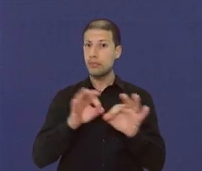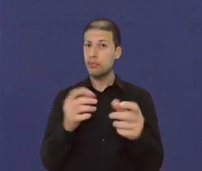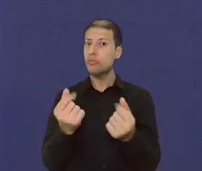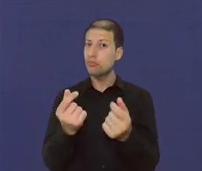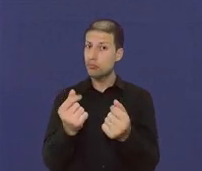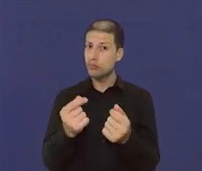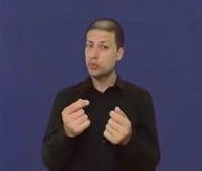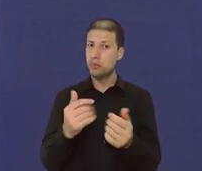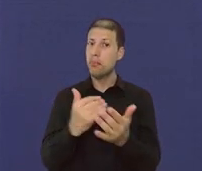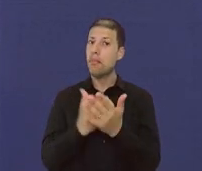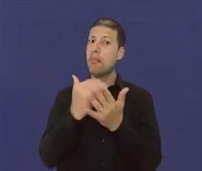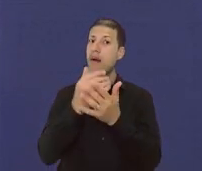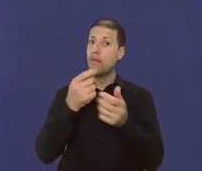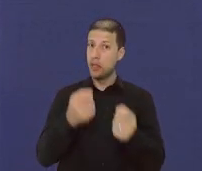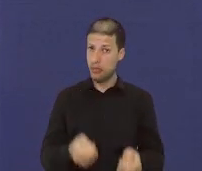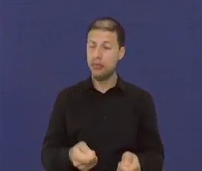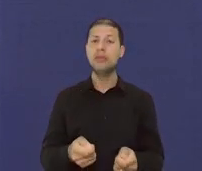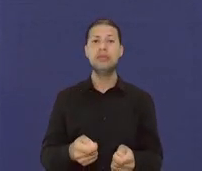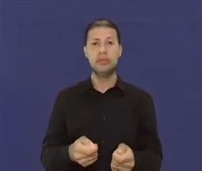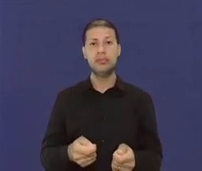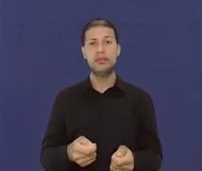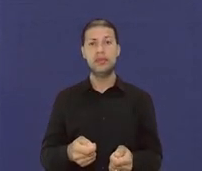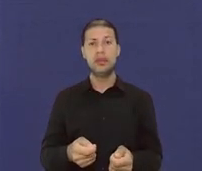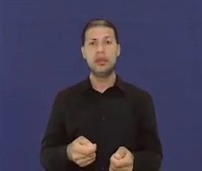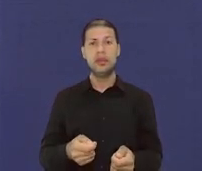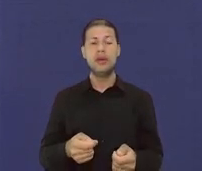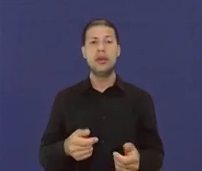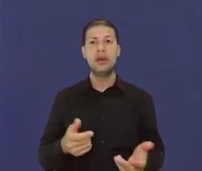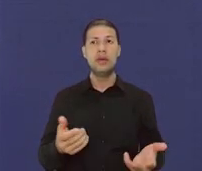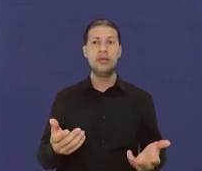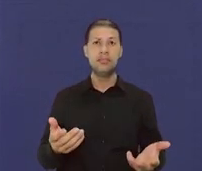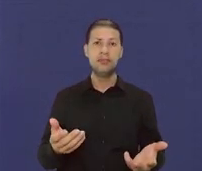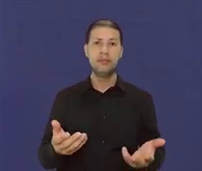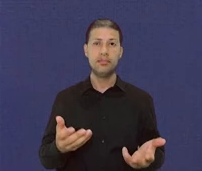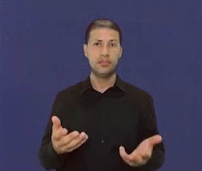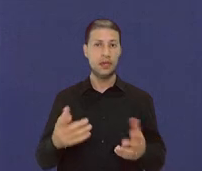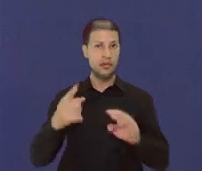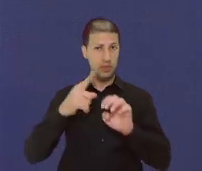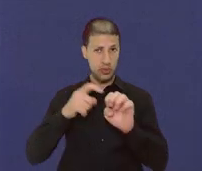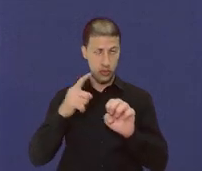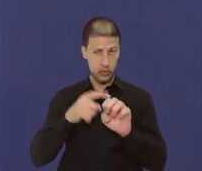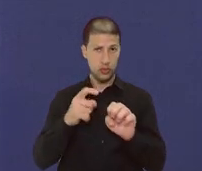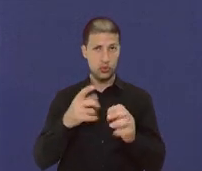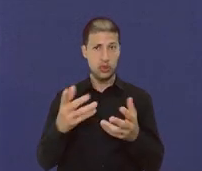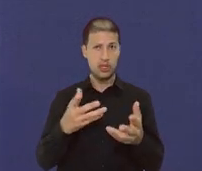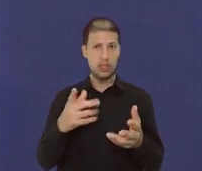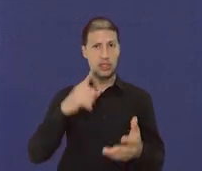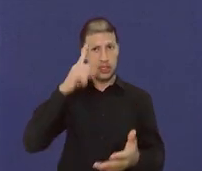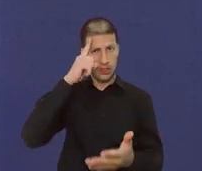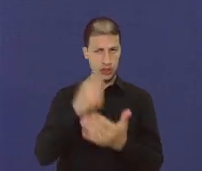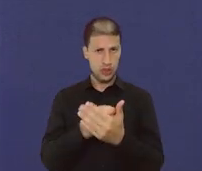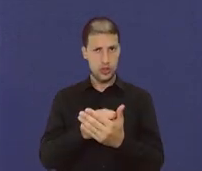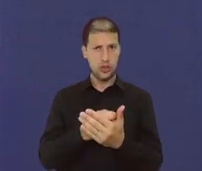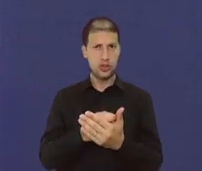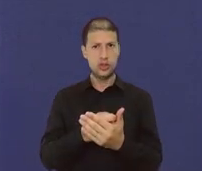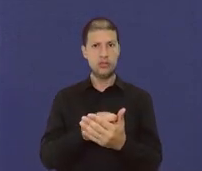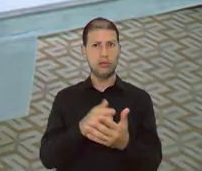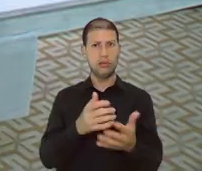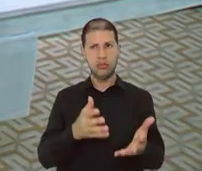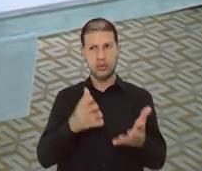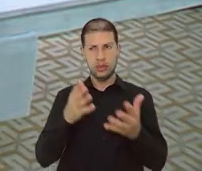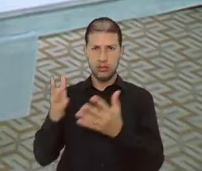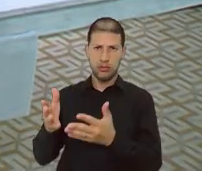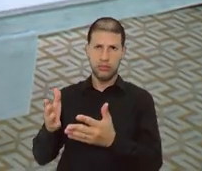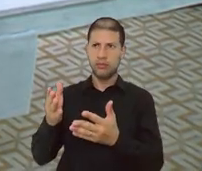sólidos né acho que a partir do momento que empreendedor quando toma decisão de para uma carreira